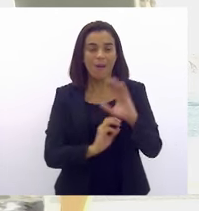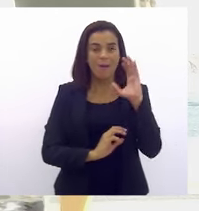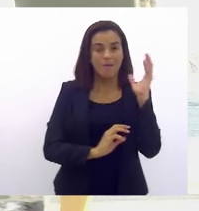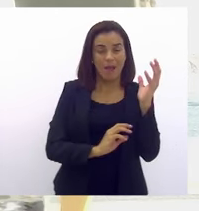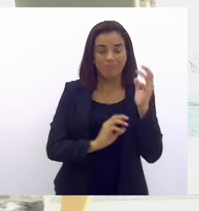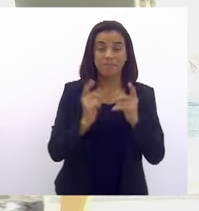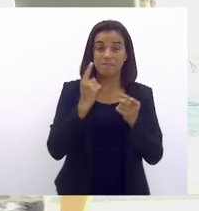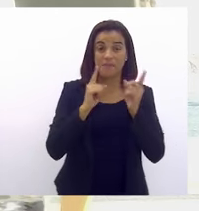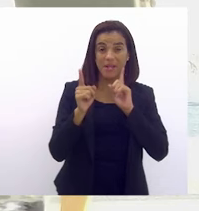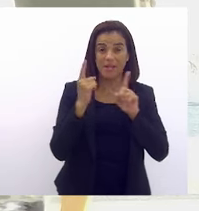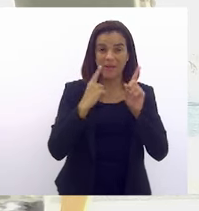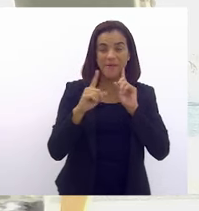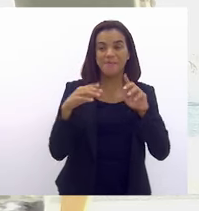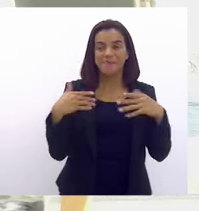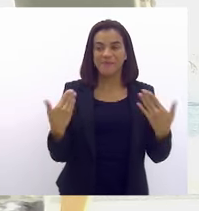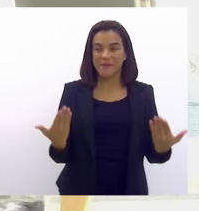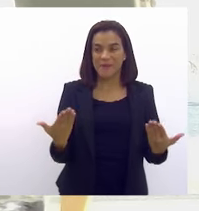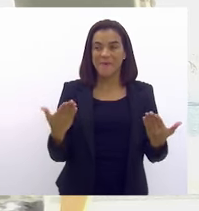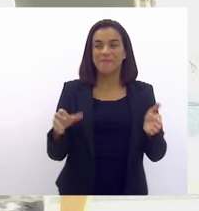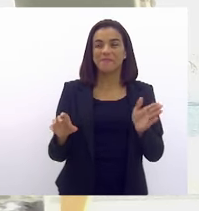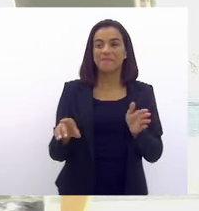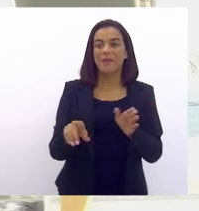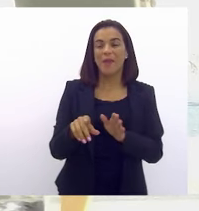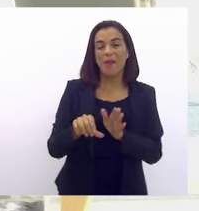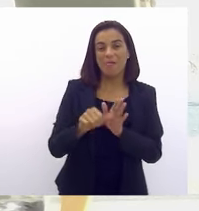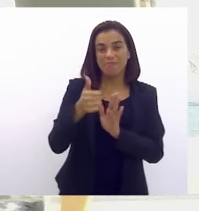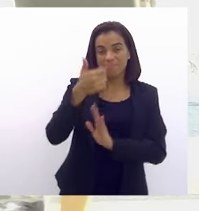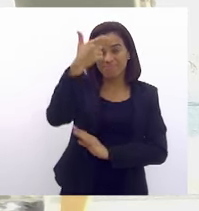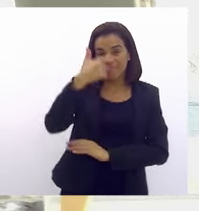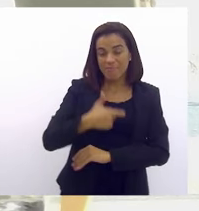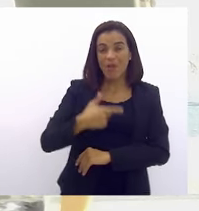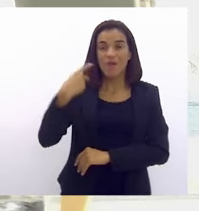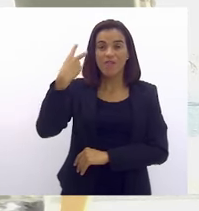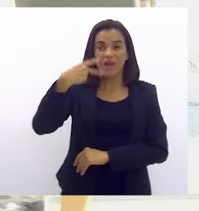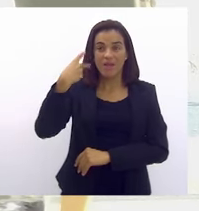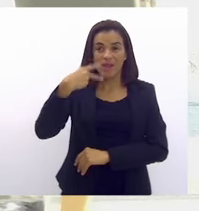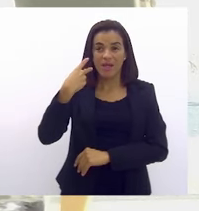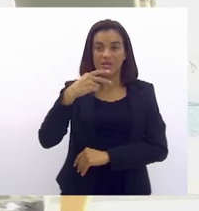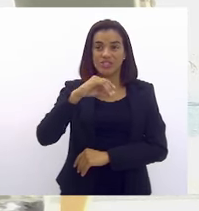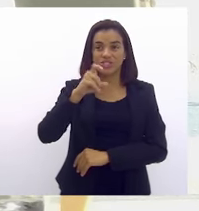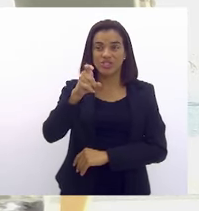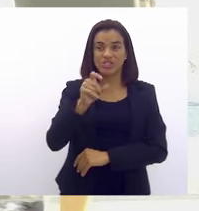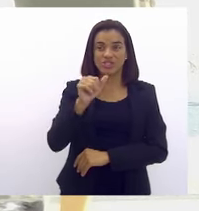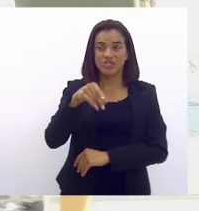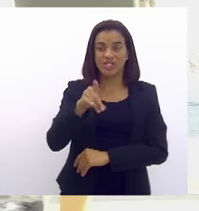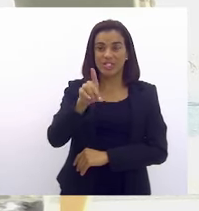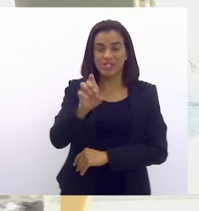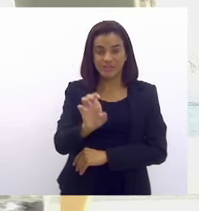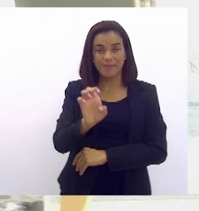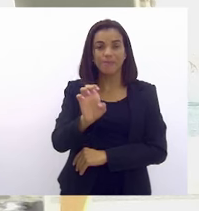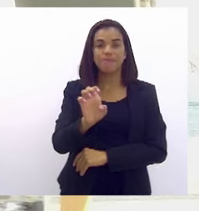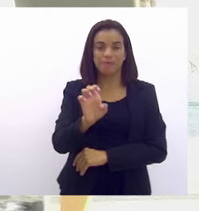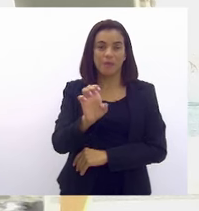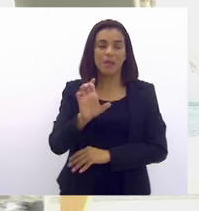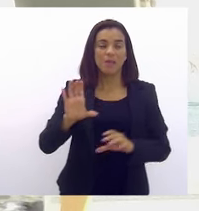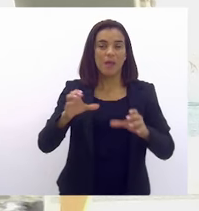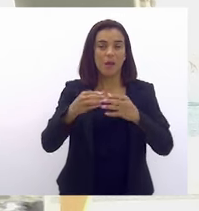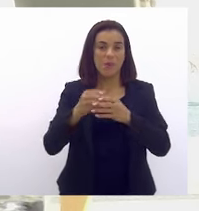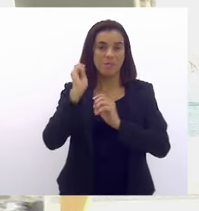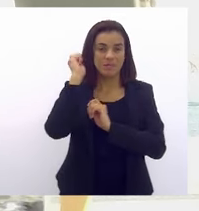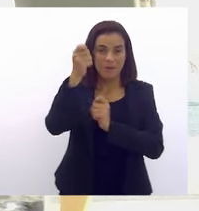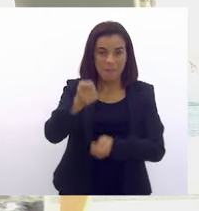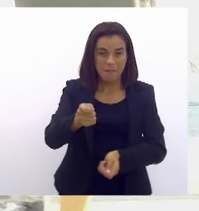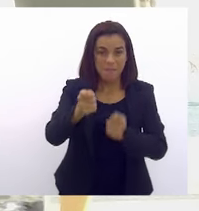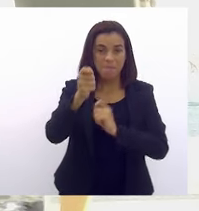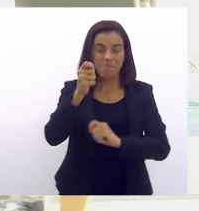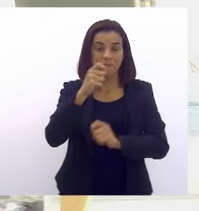Maricá. Então, primeiramente, também queria me apresentar aqui, eu sou o vereador Xande Bambuí. Sou o presidente da Comissão de Pesca e presidente da